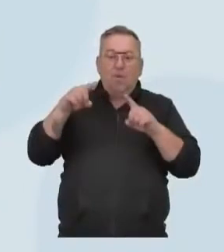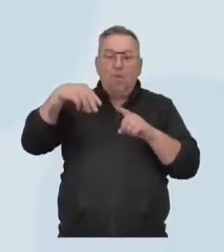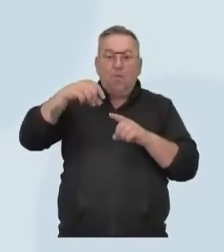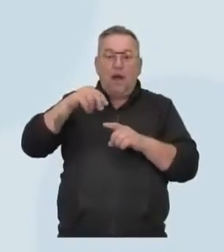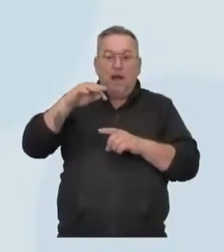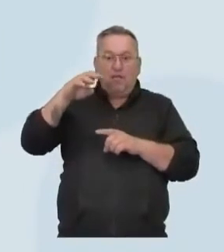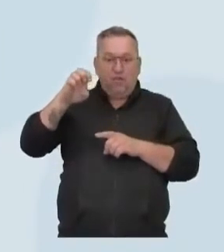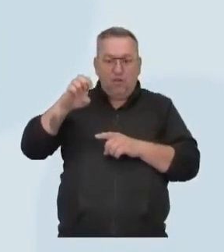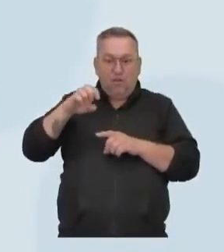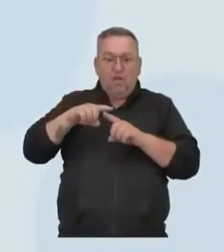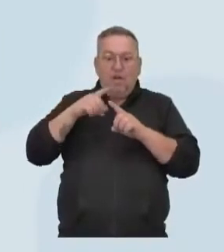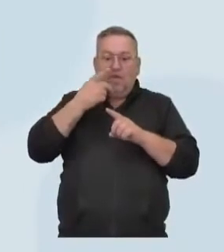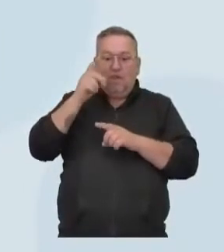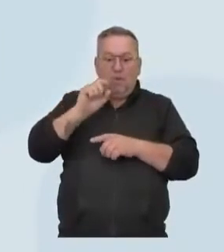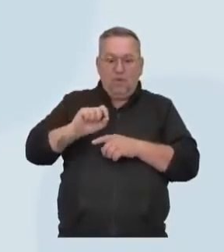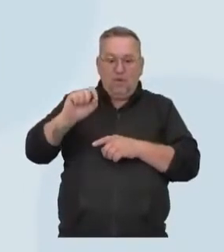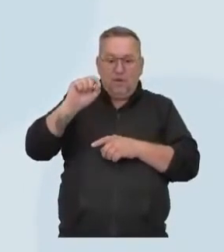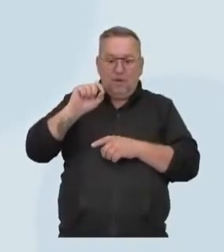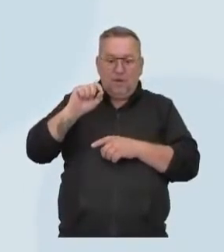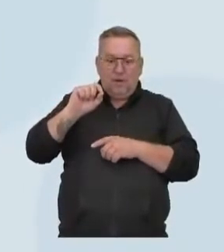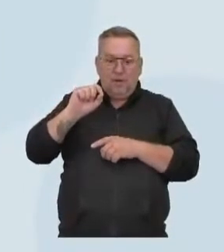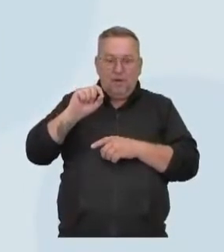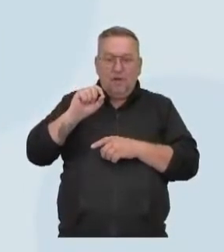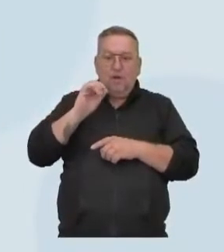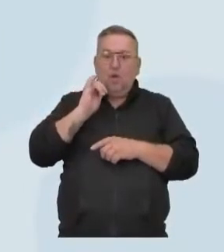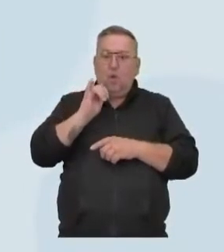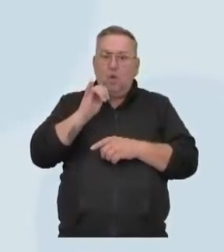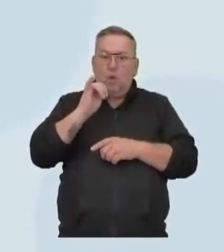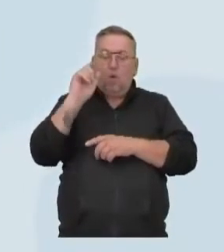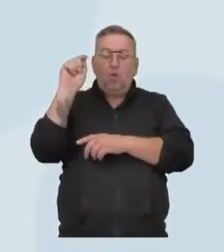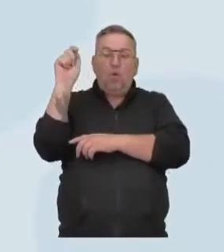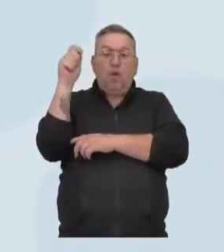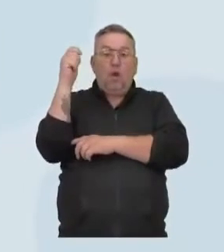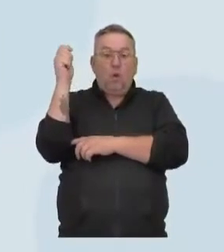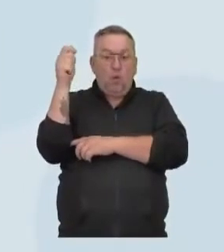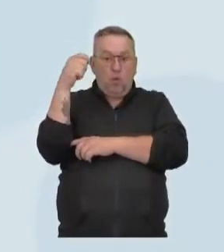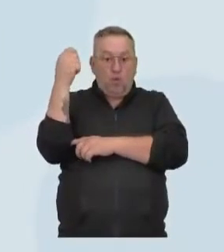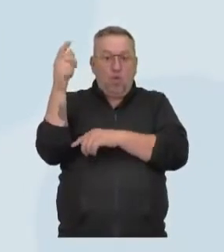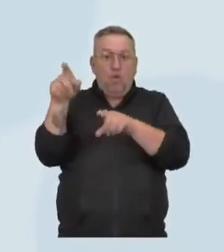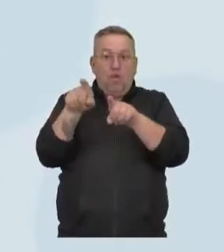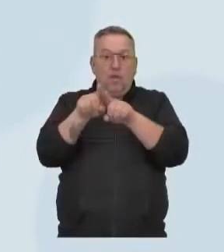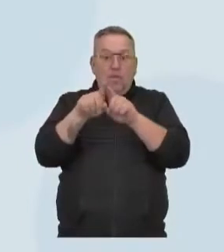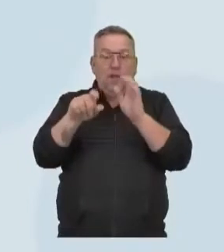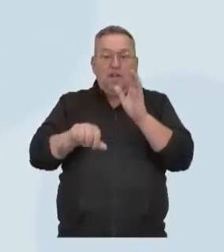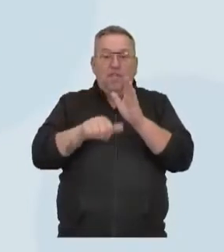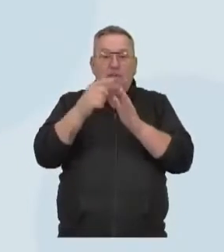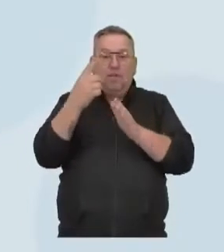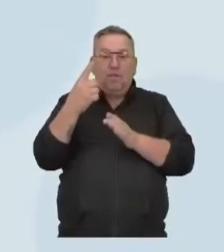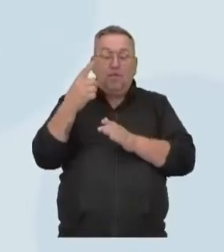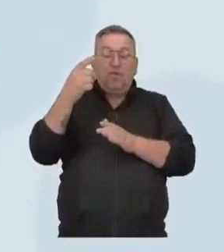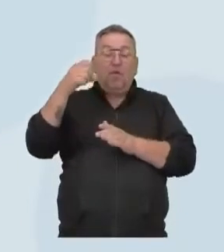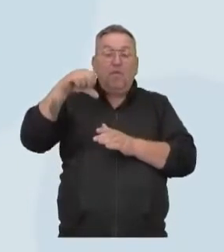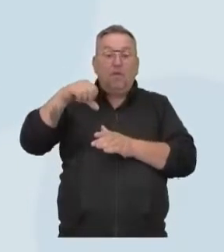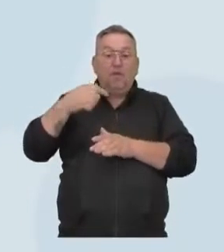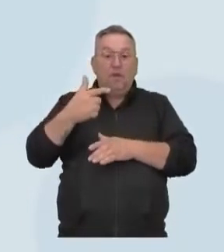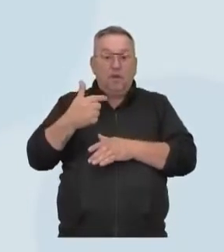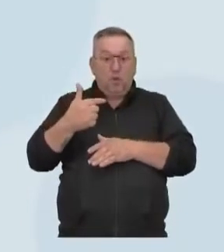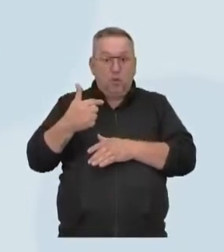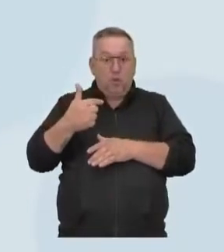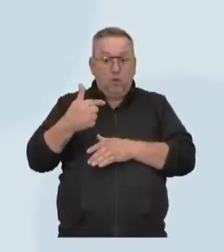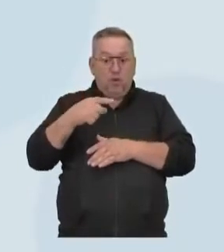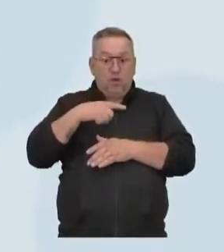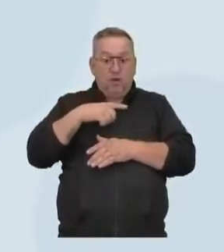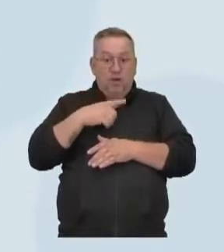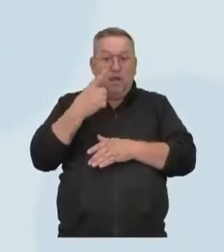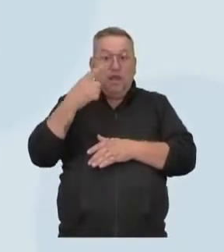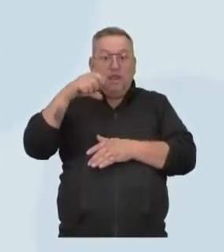Neto. Esse conto faz parte de uma obra chamada Contos Gauchescos, editada pela primeira vez em 1912, composta por